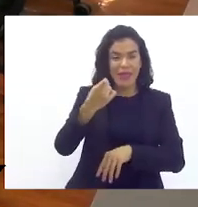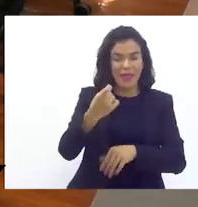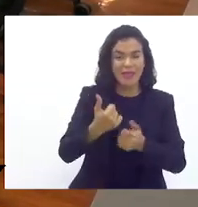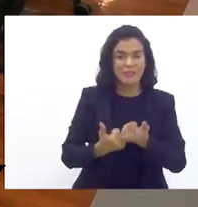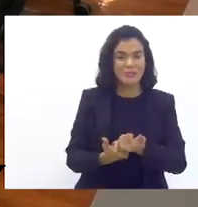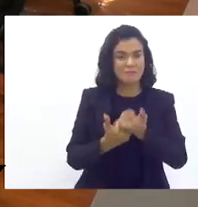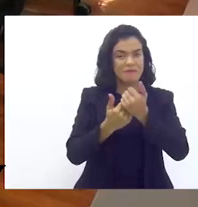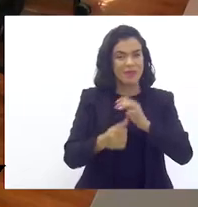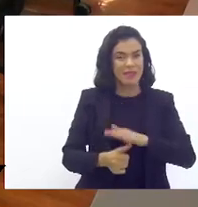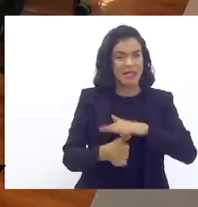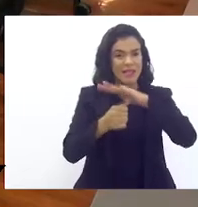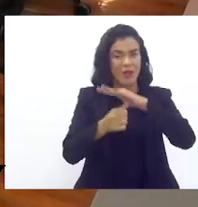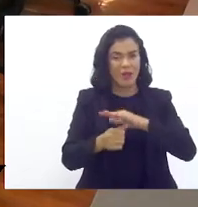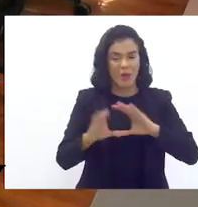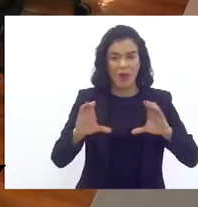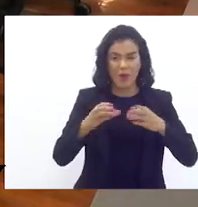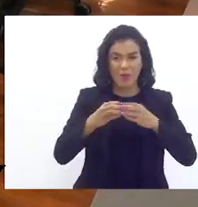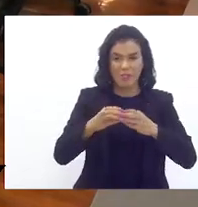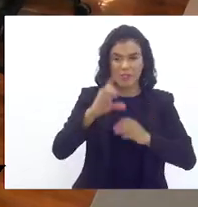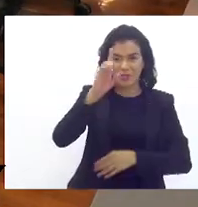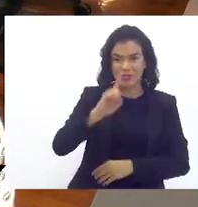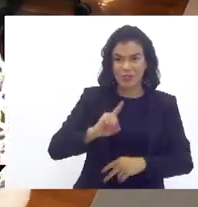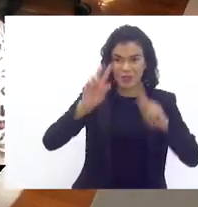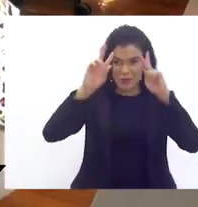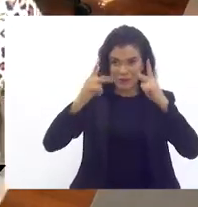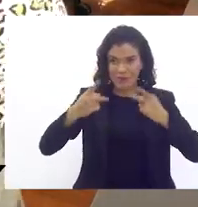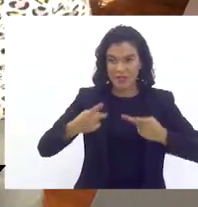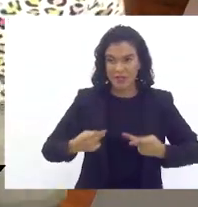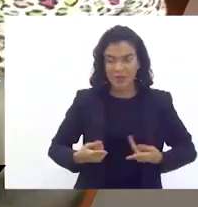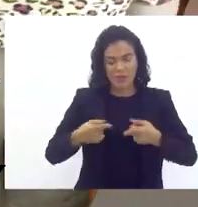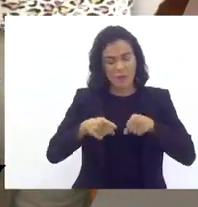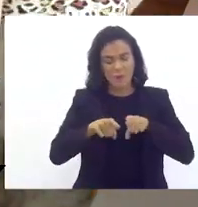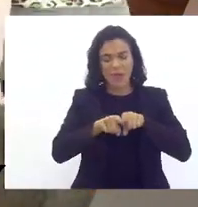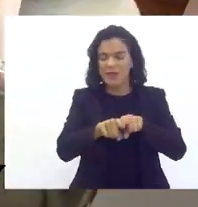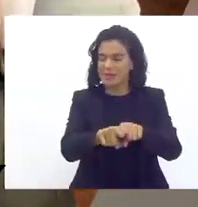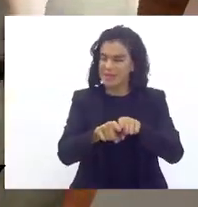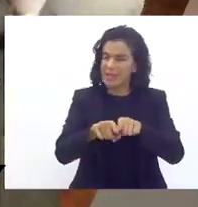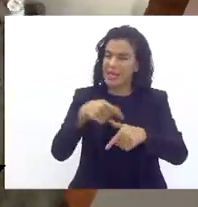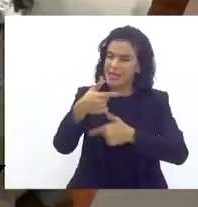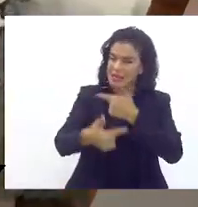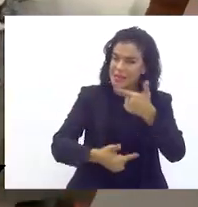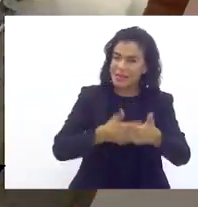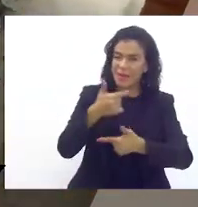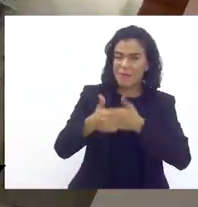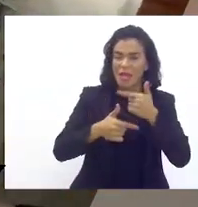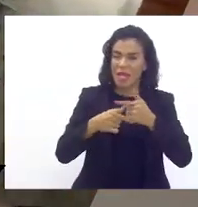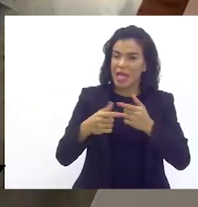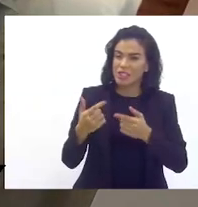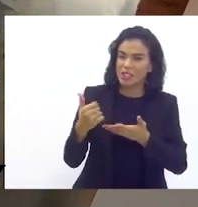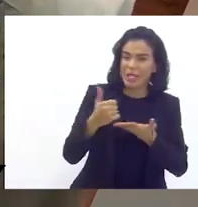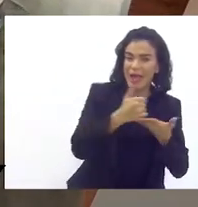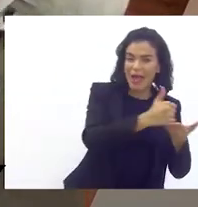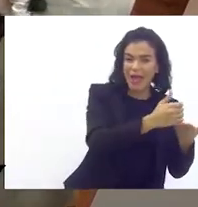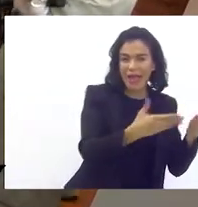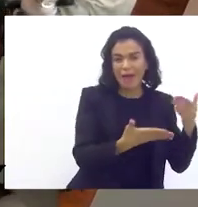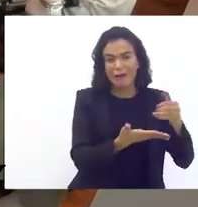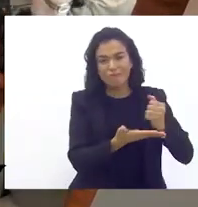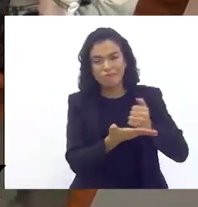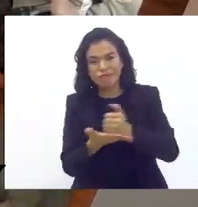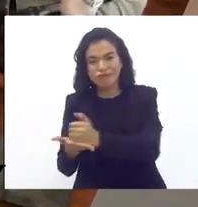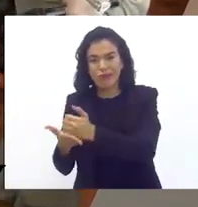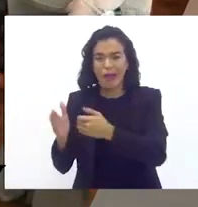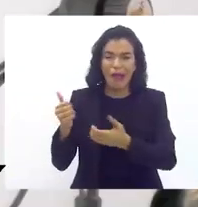humanos foi uma parceira incansável da Ordem dos Advogados foram vários momentos em que nós nos socorriamos da dessa casa